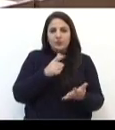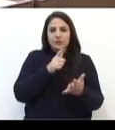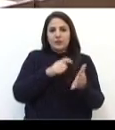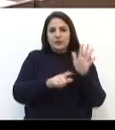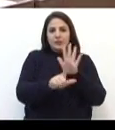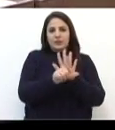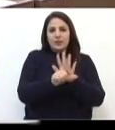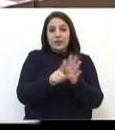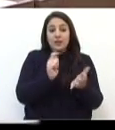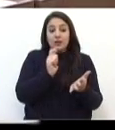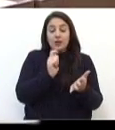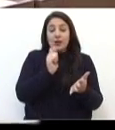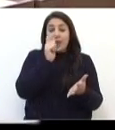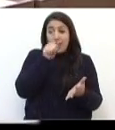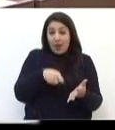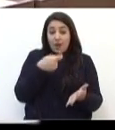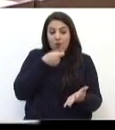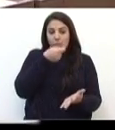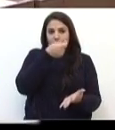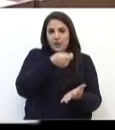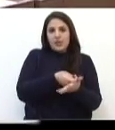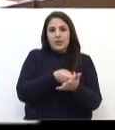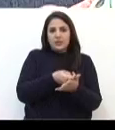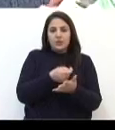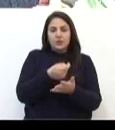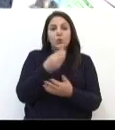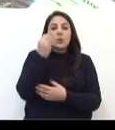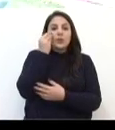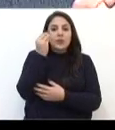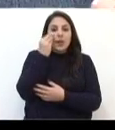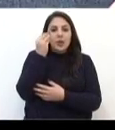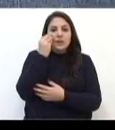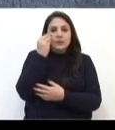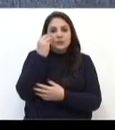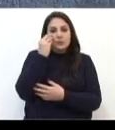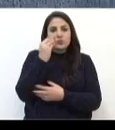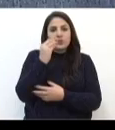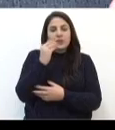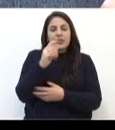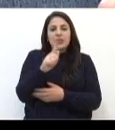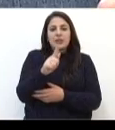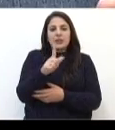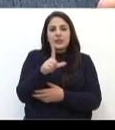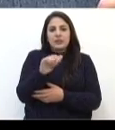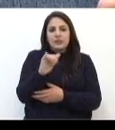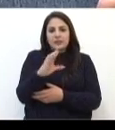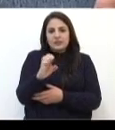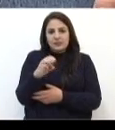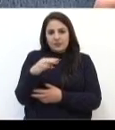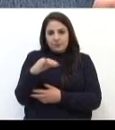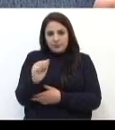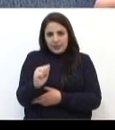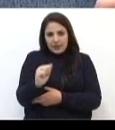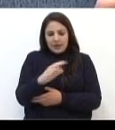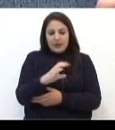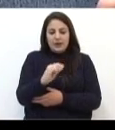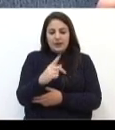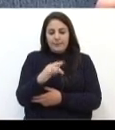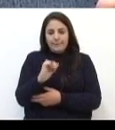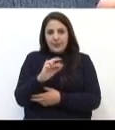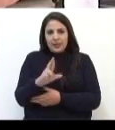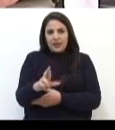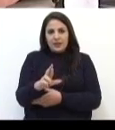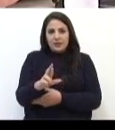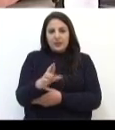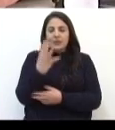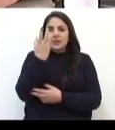torna obrigatório o teste de glicemia capilar em crianças de até 6 anos. O vereador autor, Aristeu